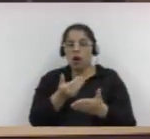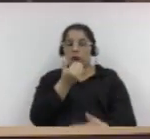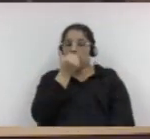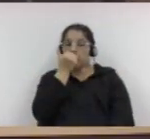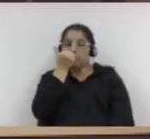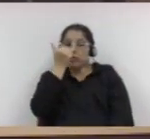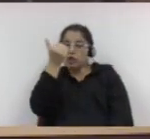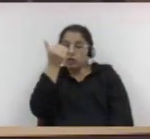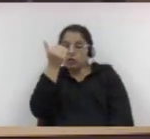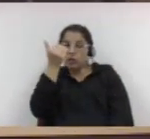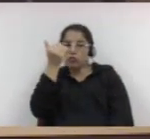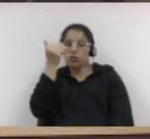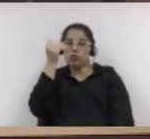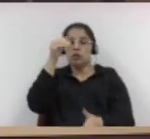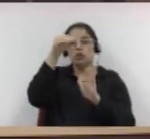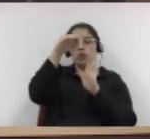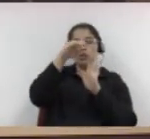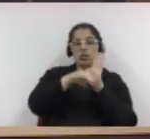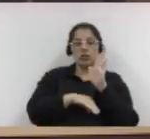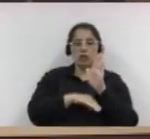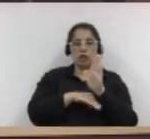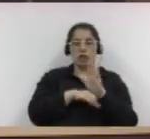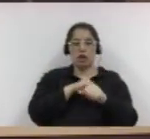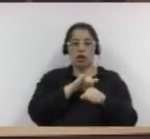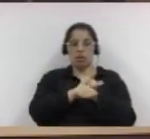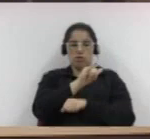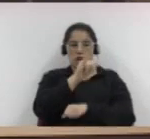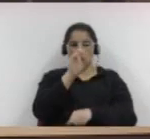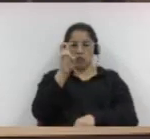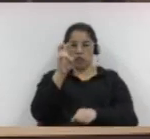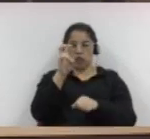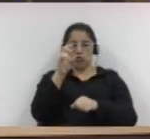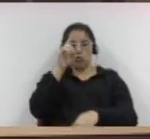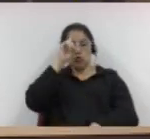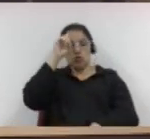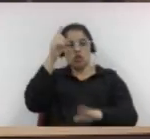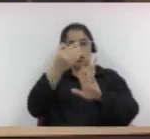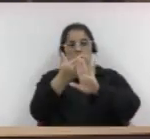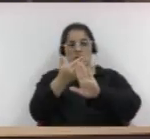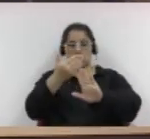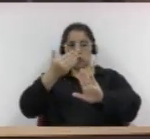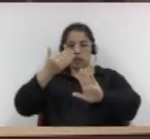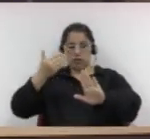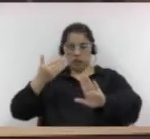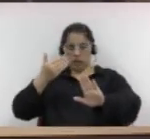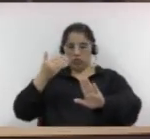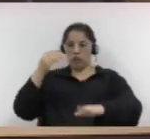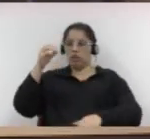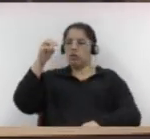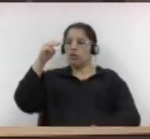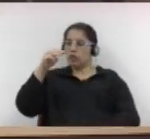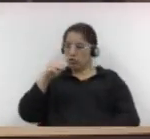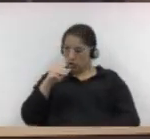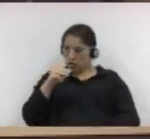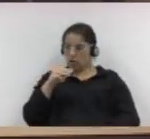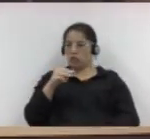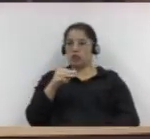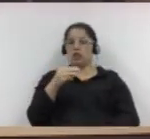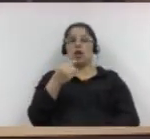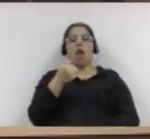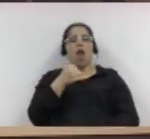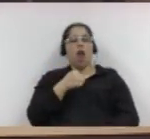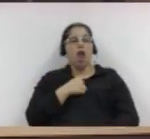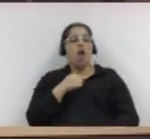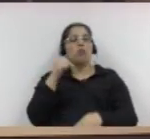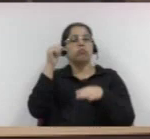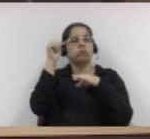pedido de uma licença de 5 dias do vereador André Henrique Tigrão. Sim, presidente, foi muito bom. Eu fiquei